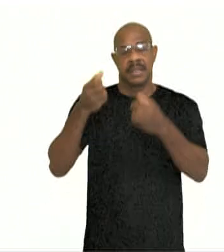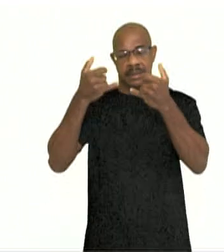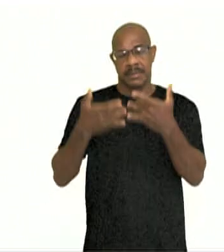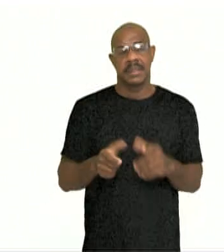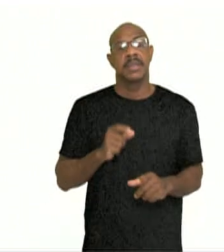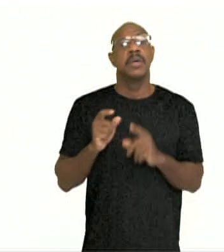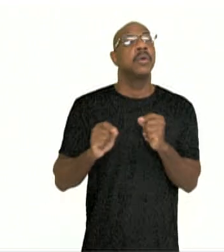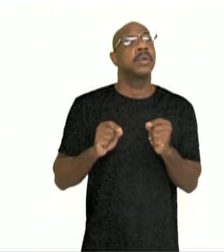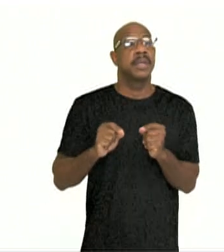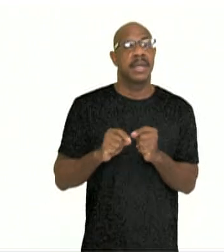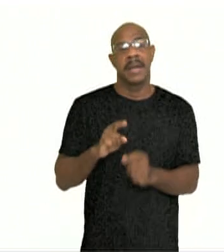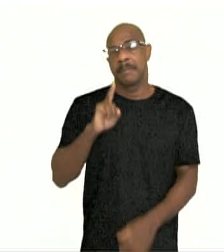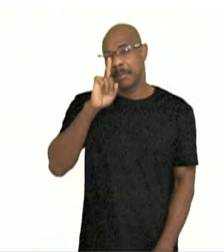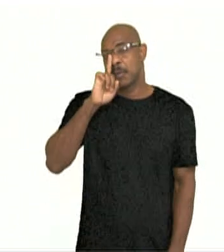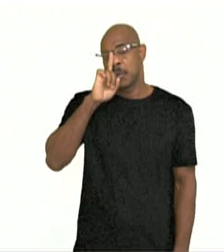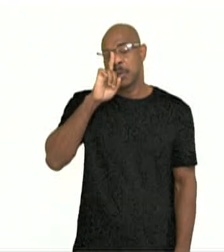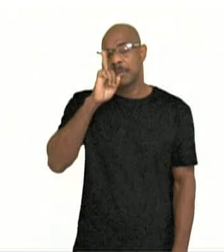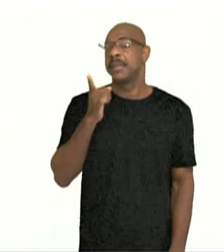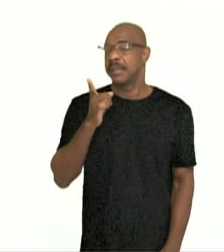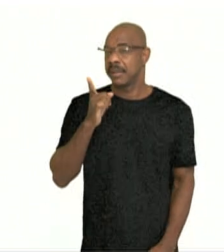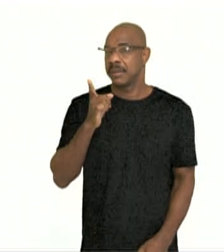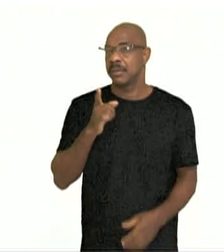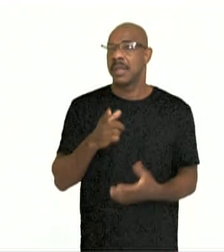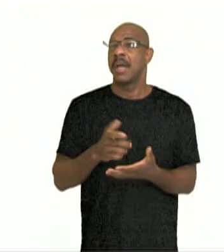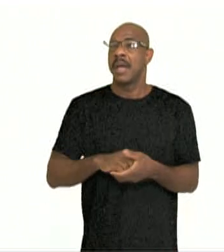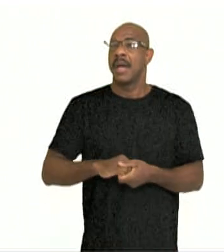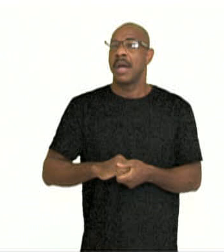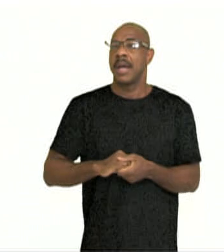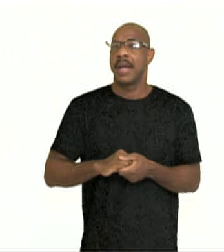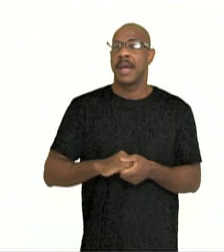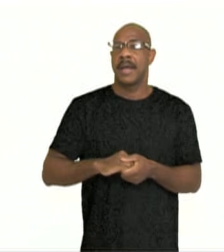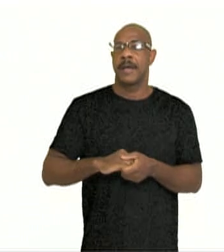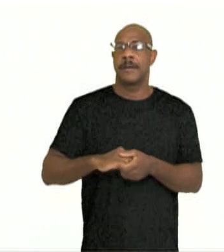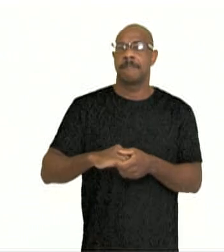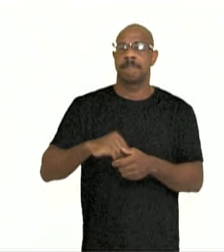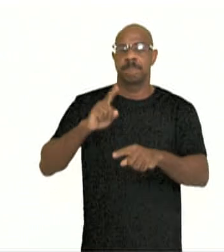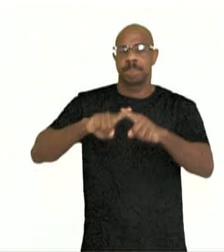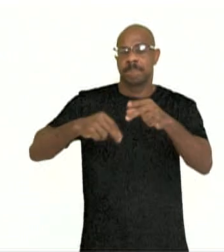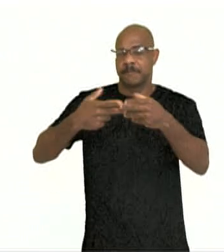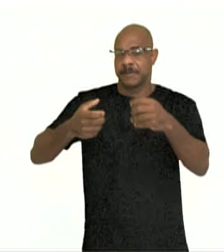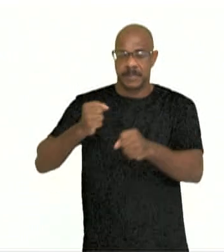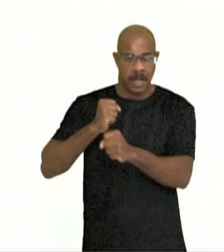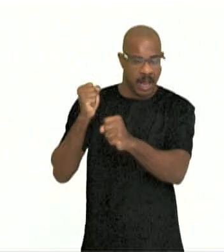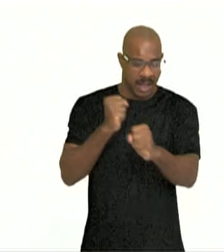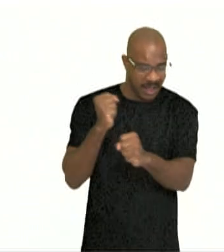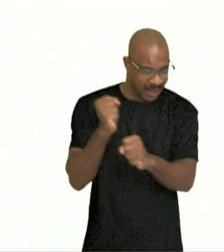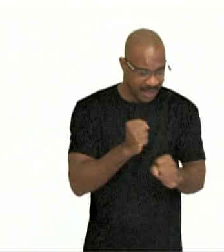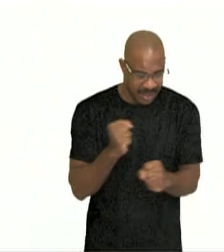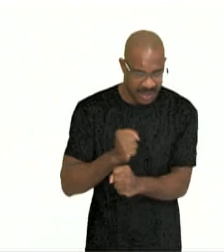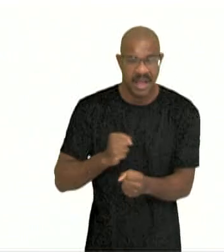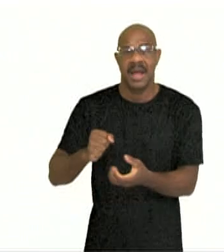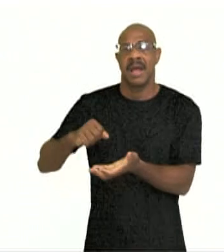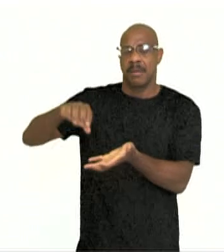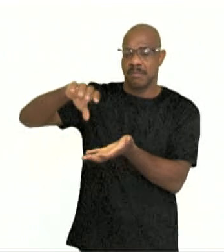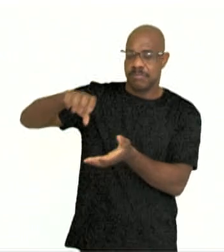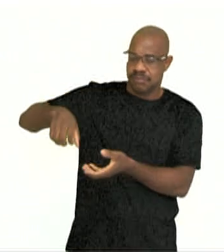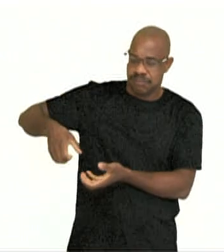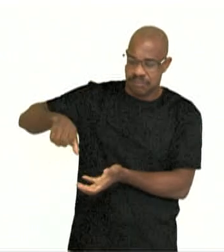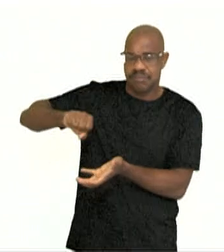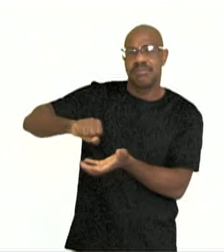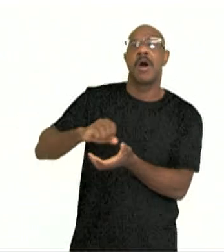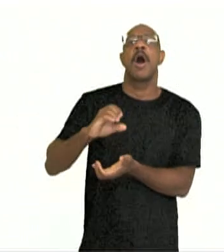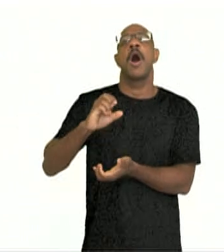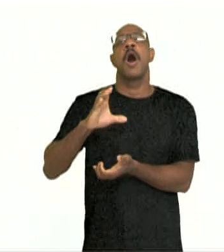professor? Porque os produtos de limpeza contêm, são substâncias químicas e muitas delas têm